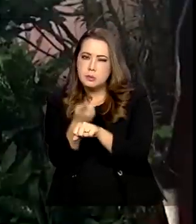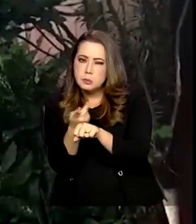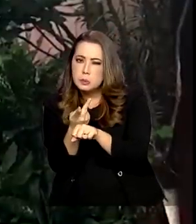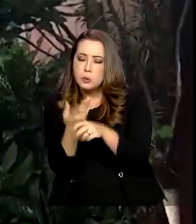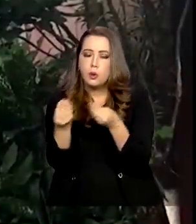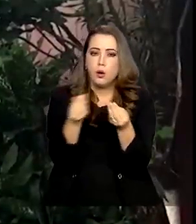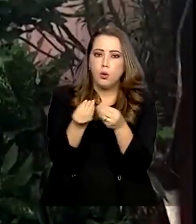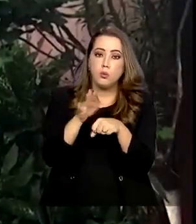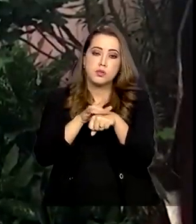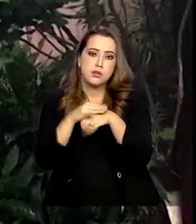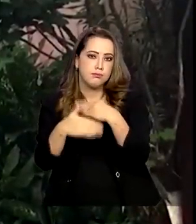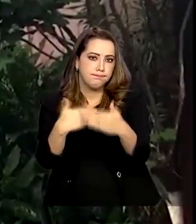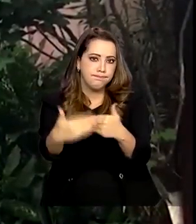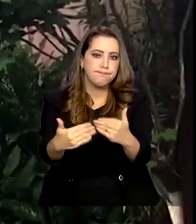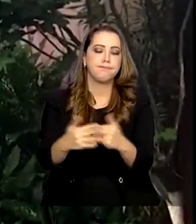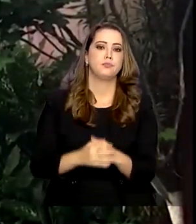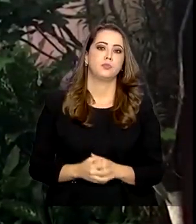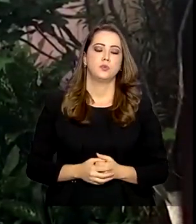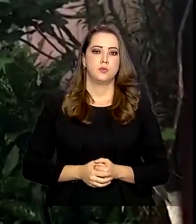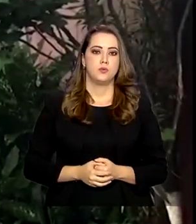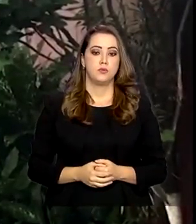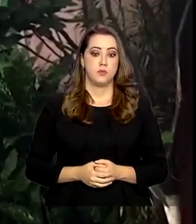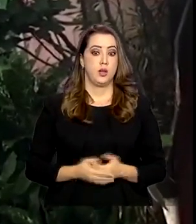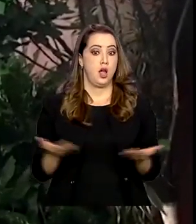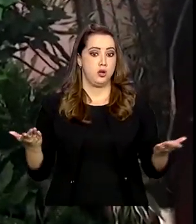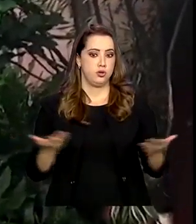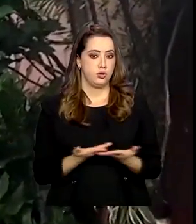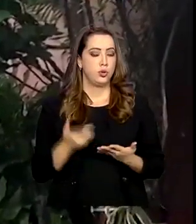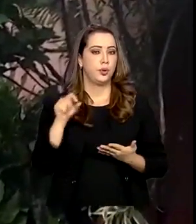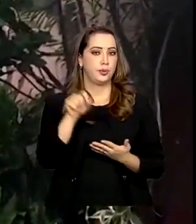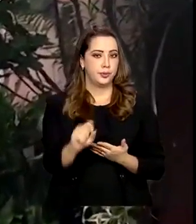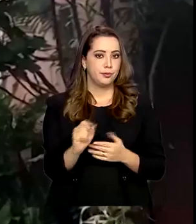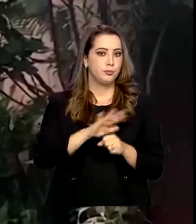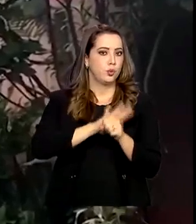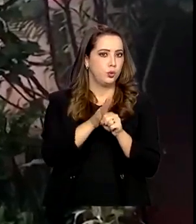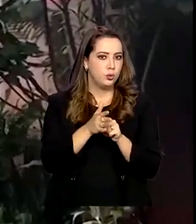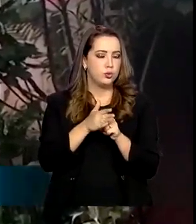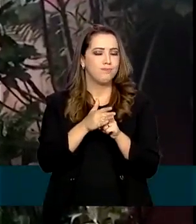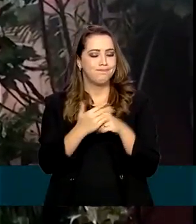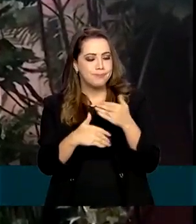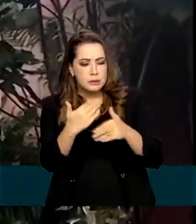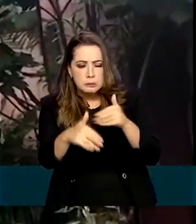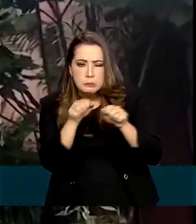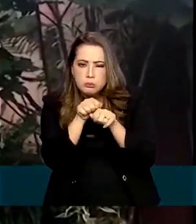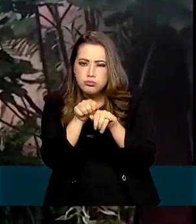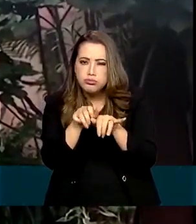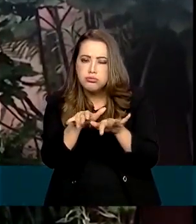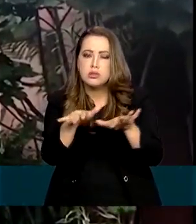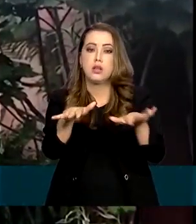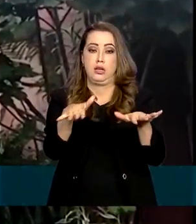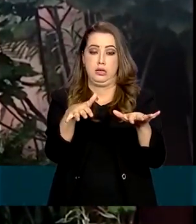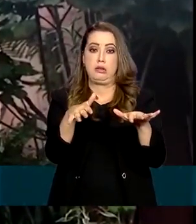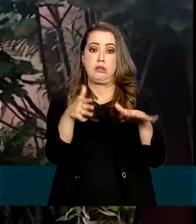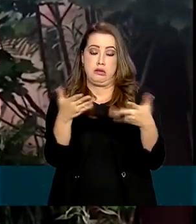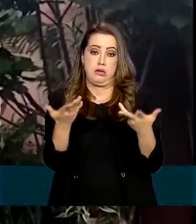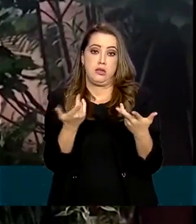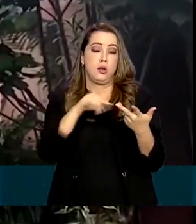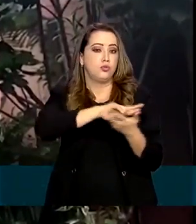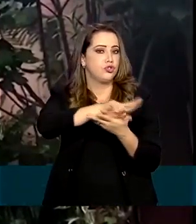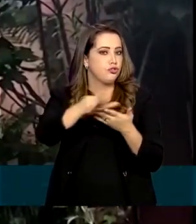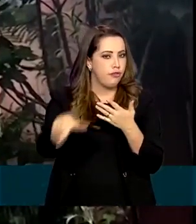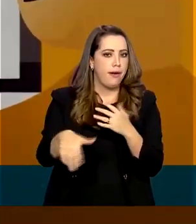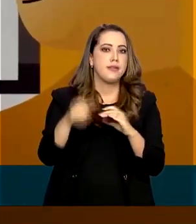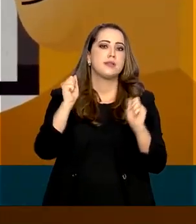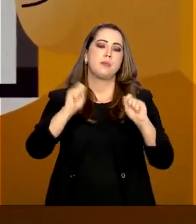Com o avanço do novo vírus e a suspensão dos serviços presenciais, o governo criou diversos canais de